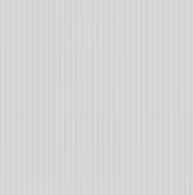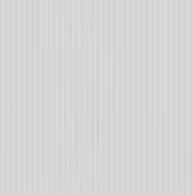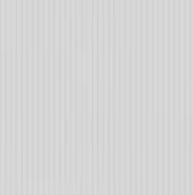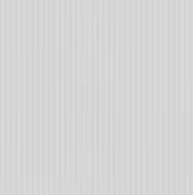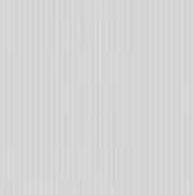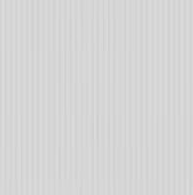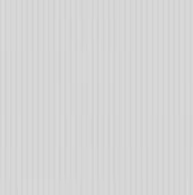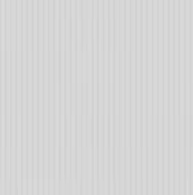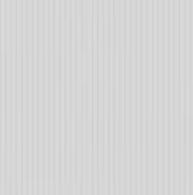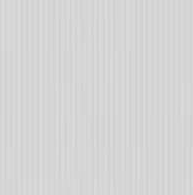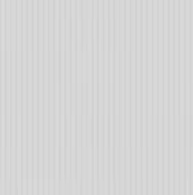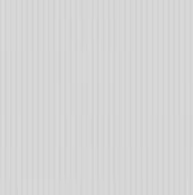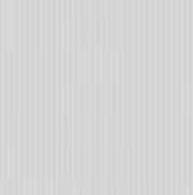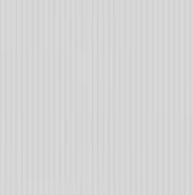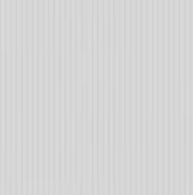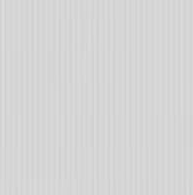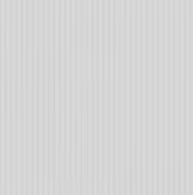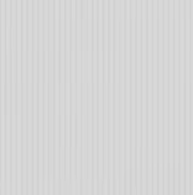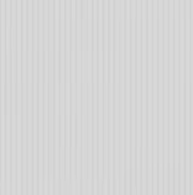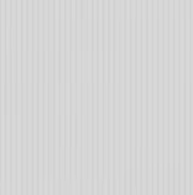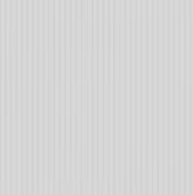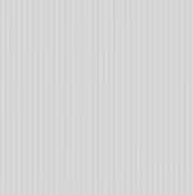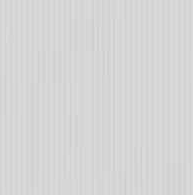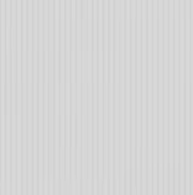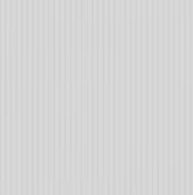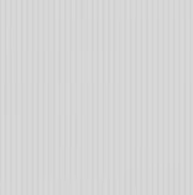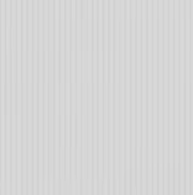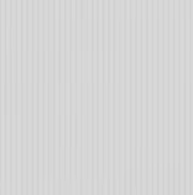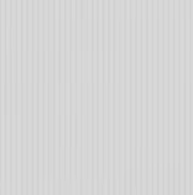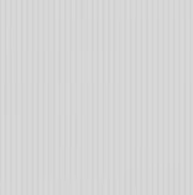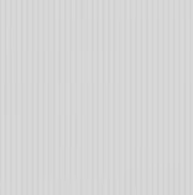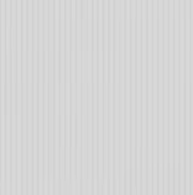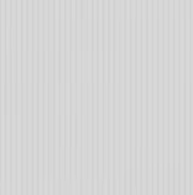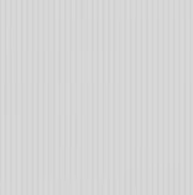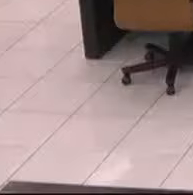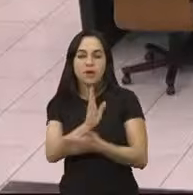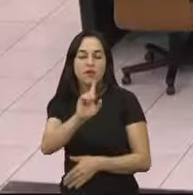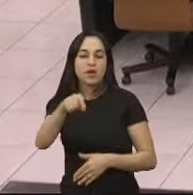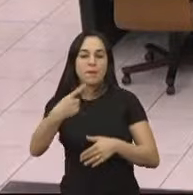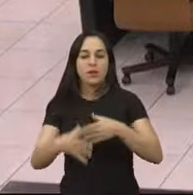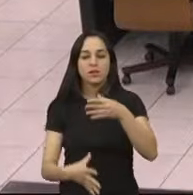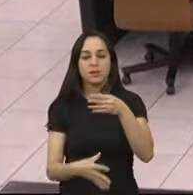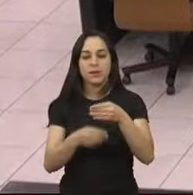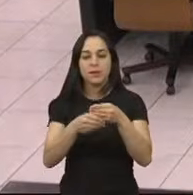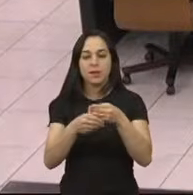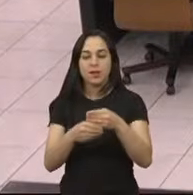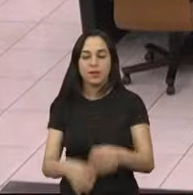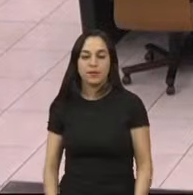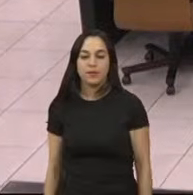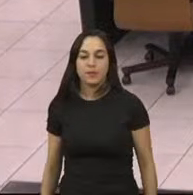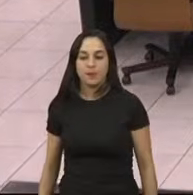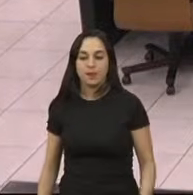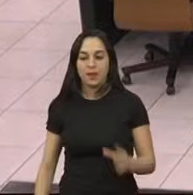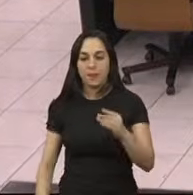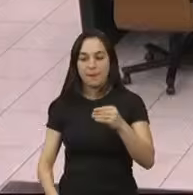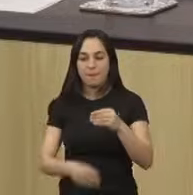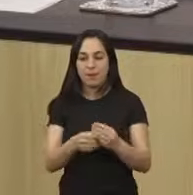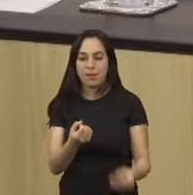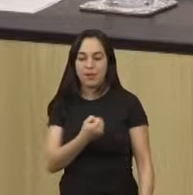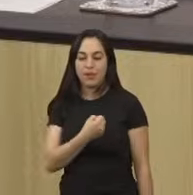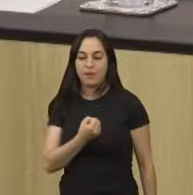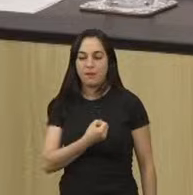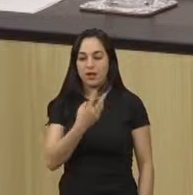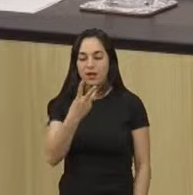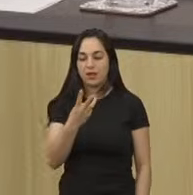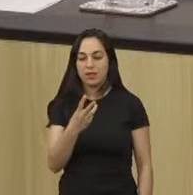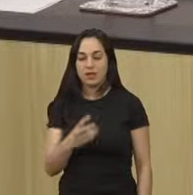Emenda aprovada. Emenda número 2, aprovada. Próxima emenda. Emenda número 3. O inciso 1